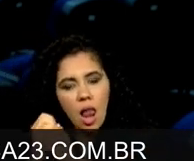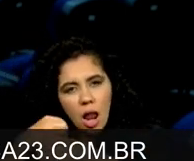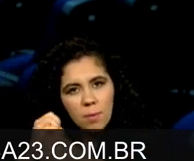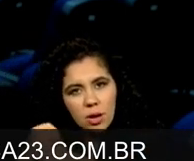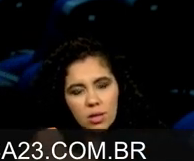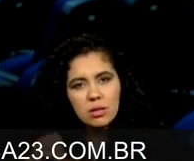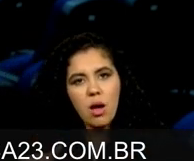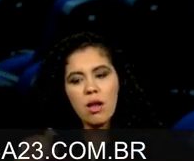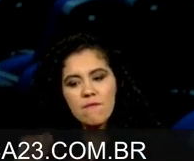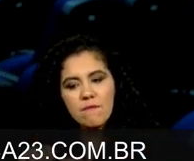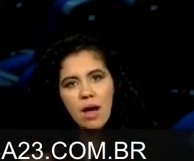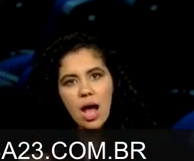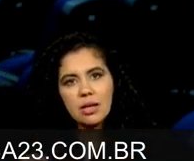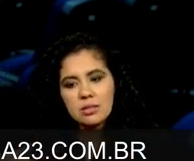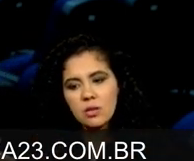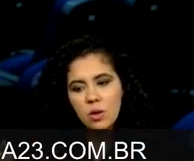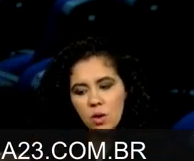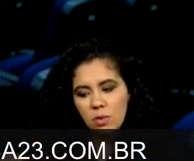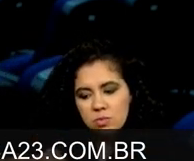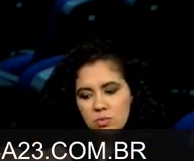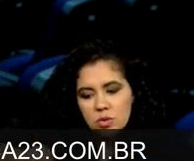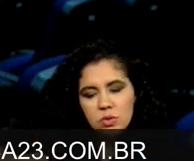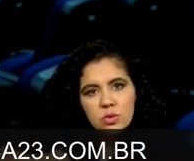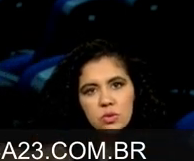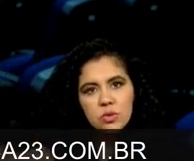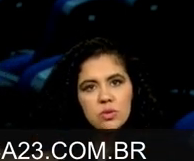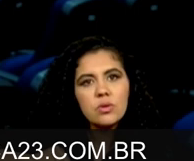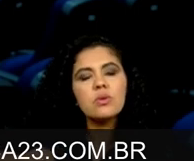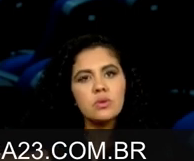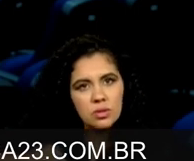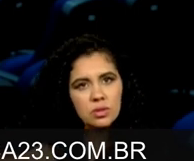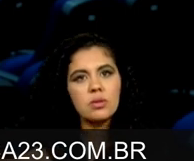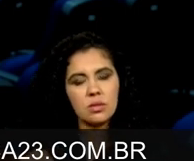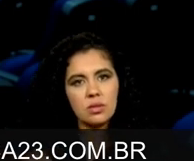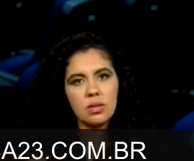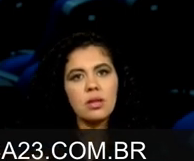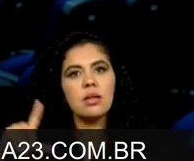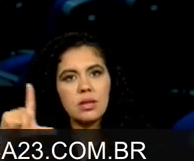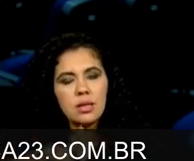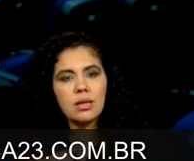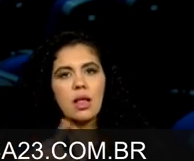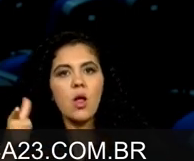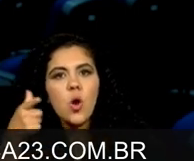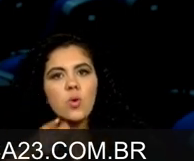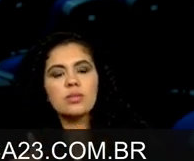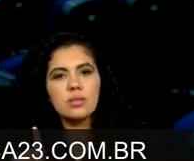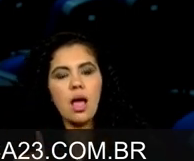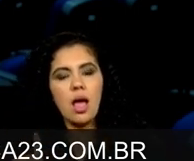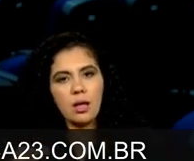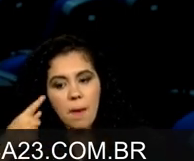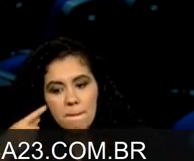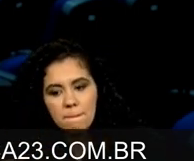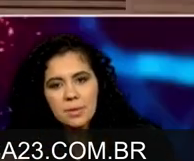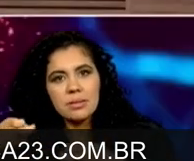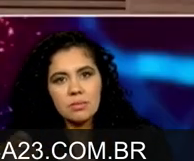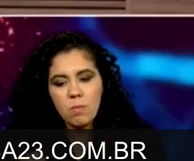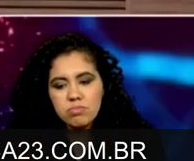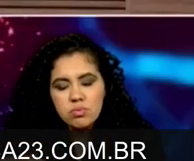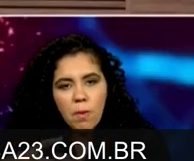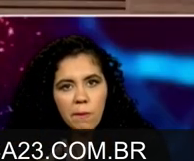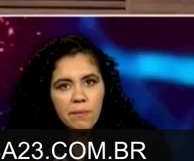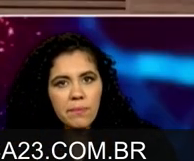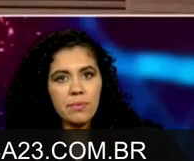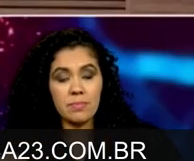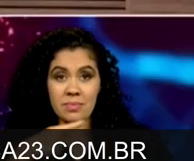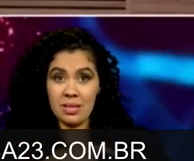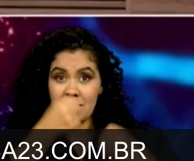nelas, colocando um gene que leva a expressão de uma proteína que vai fazer essa célula passar a reconhecer essas células tumorais. Esse é um